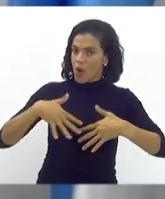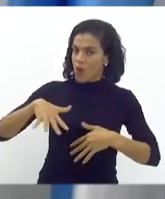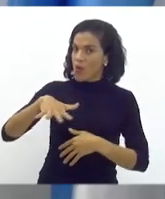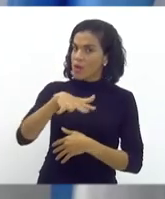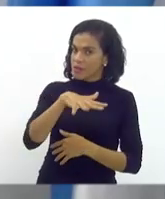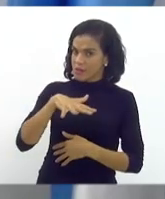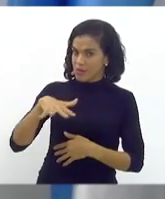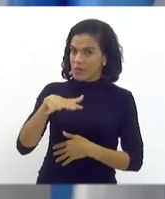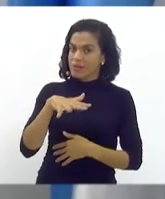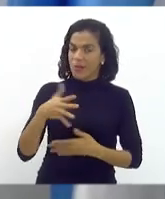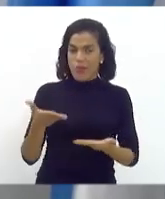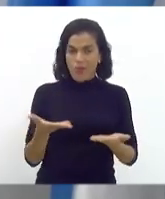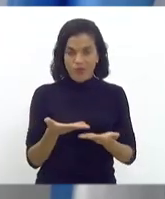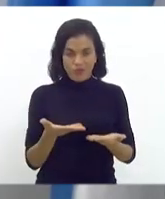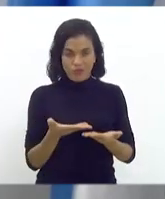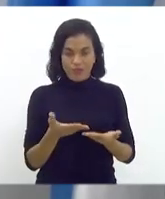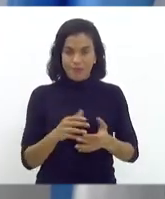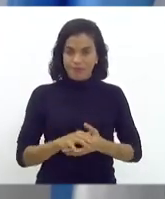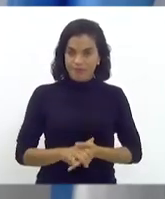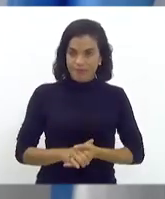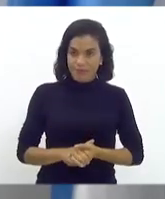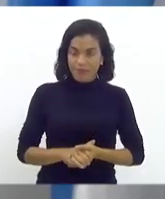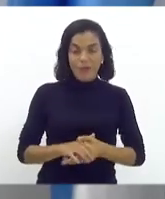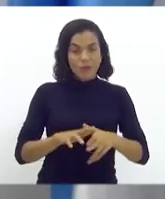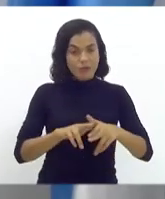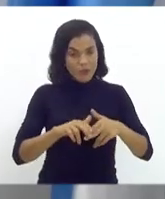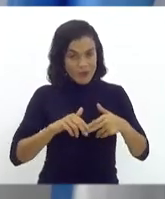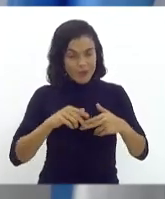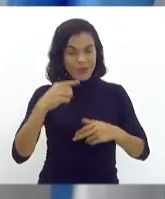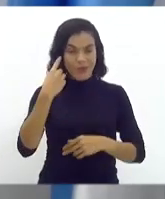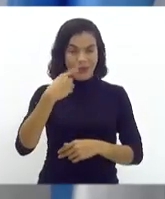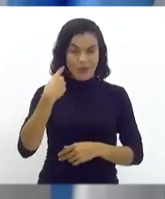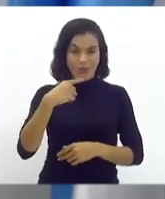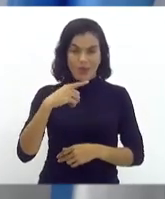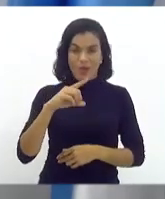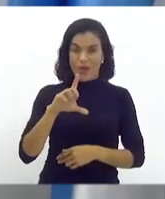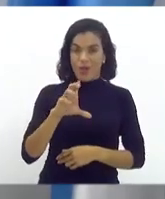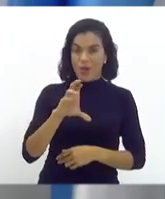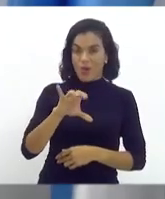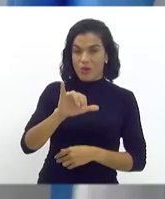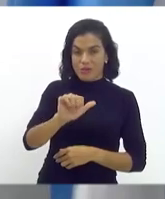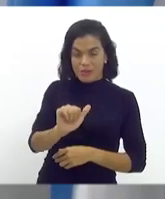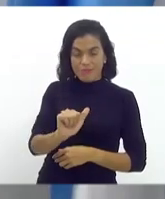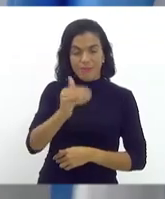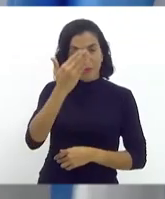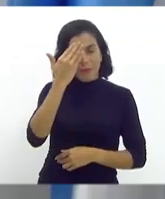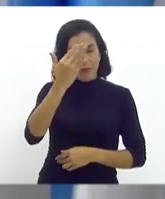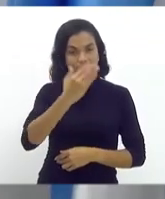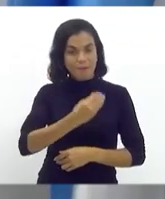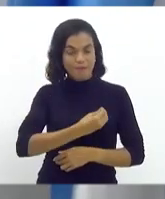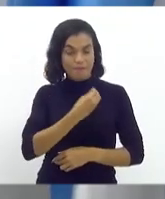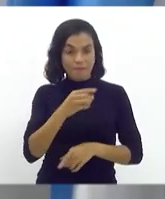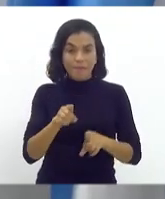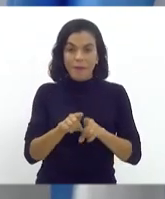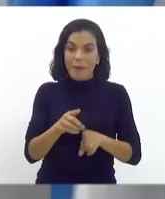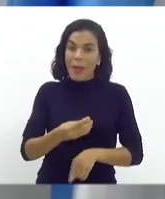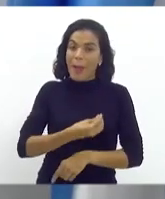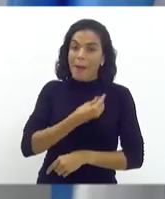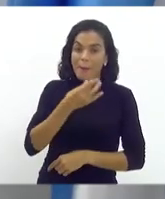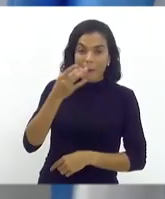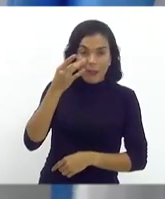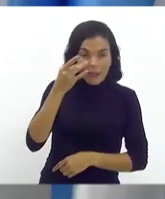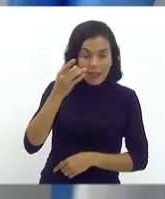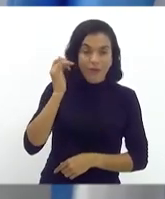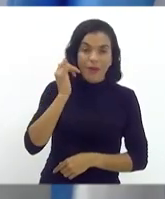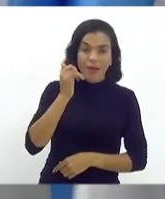está colocada no dia de hoje por isso doutora Lúcia Helena muito obrigada pela sua presença e anuncio a presença do relator